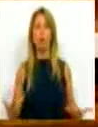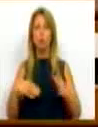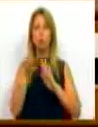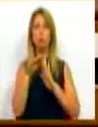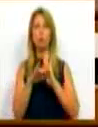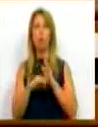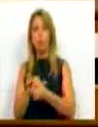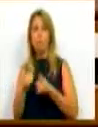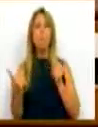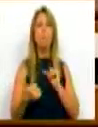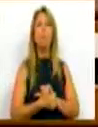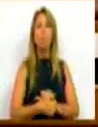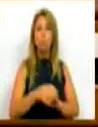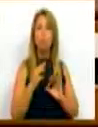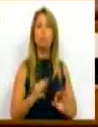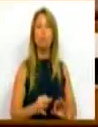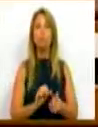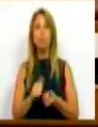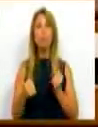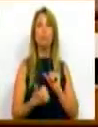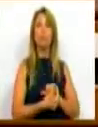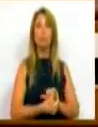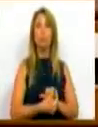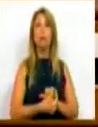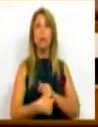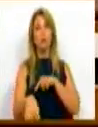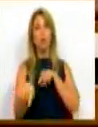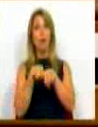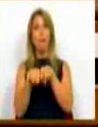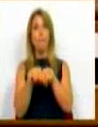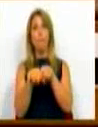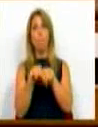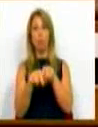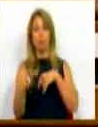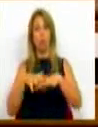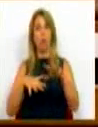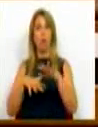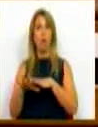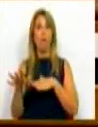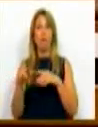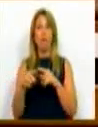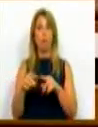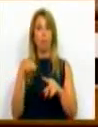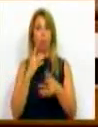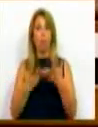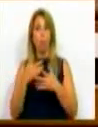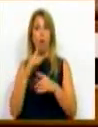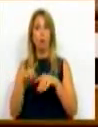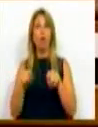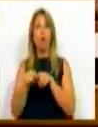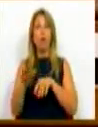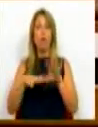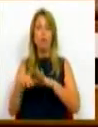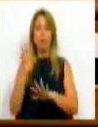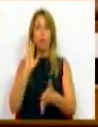programa de mudança da política empreendida nos últimos 4 anos e não de